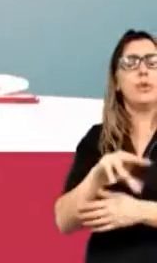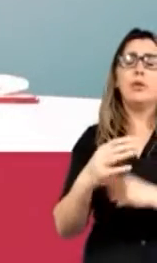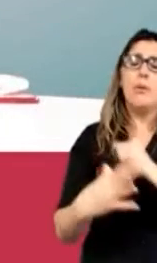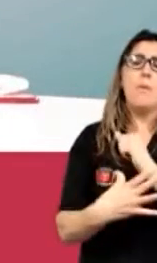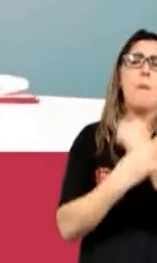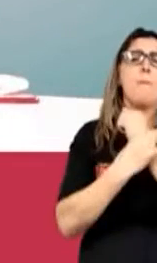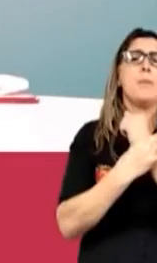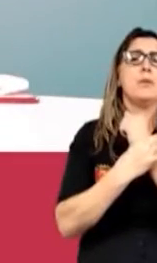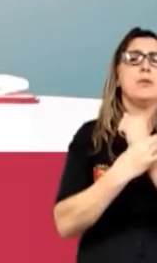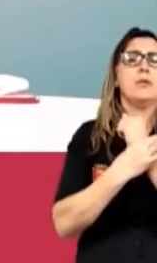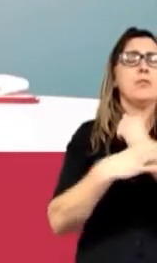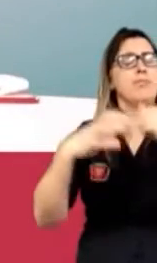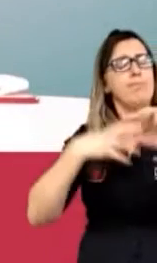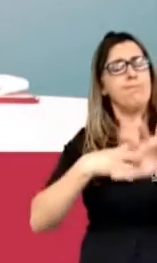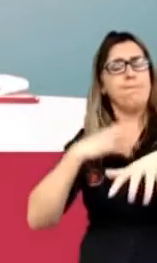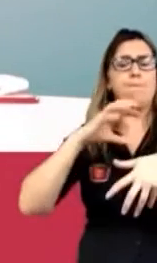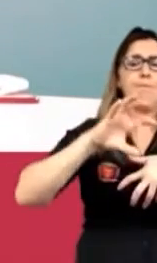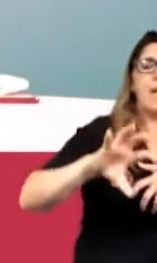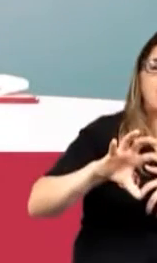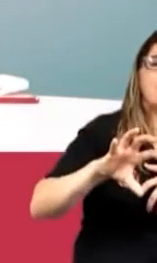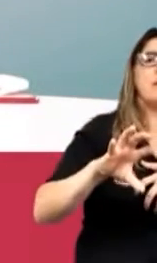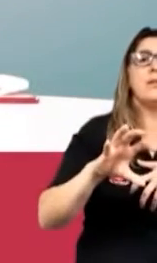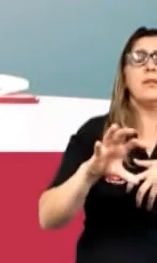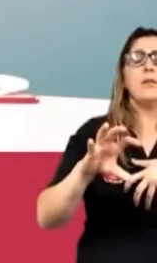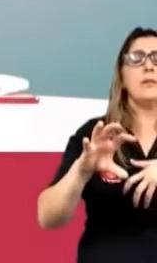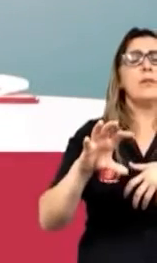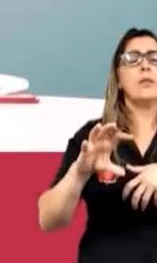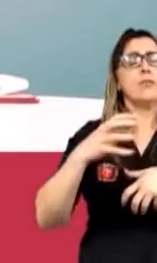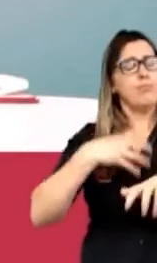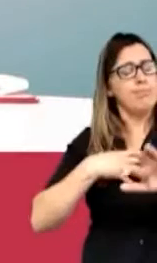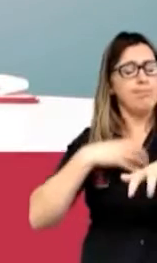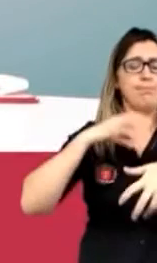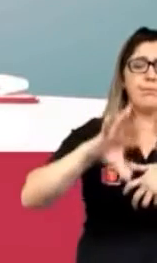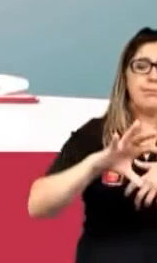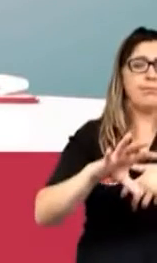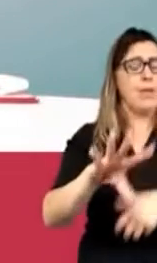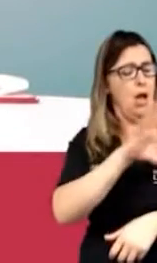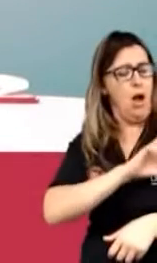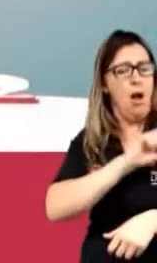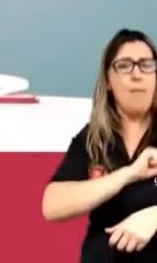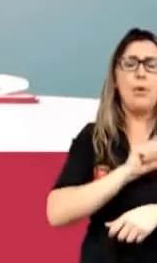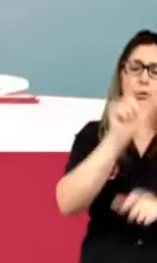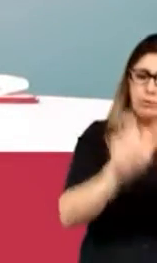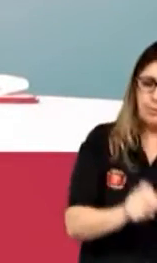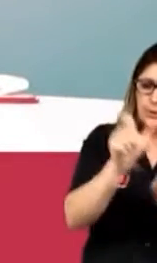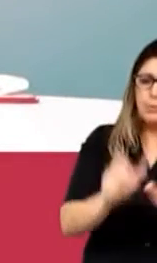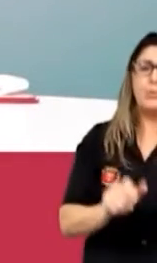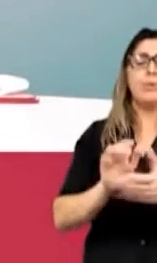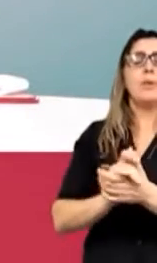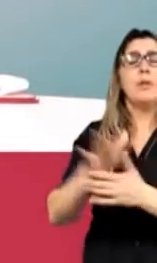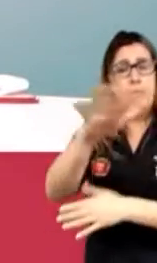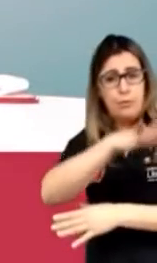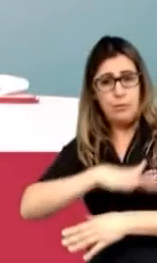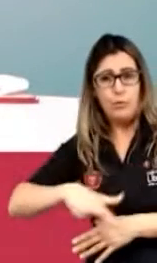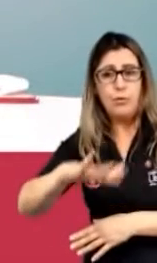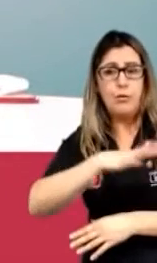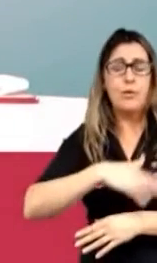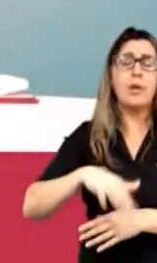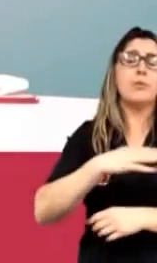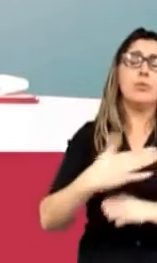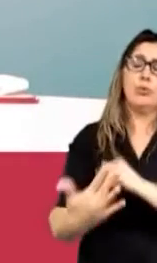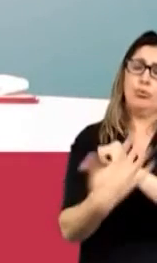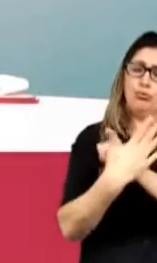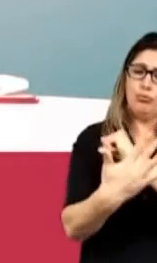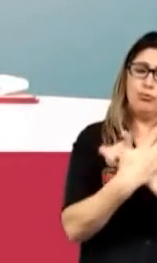diz a Marion, é um ato, né, de solidariedade e de amor ao próximo, né? Vamos todos colaborar, Curitiba vai